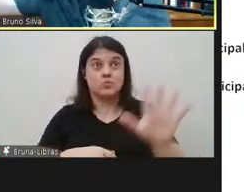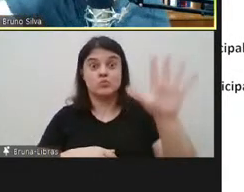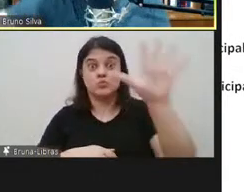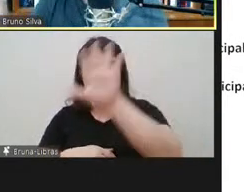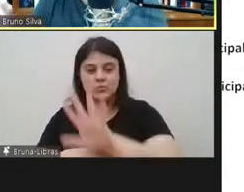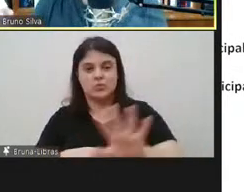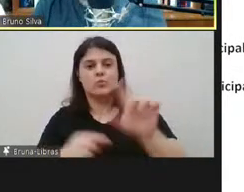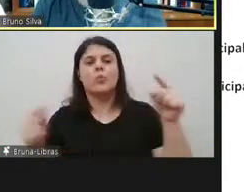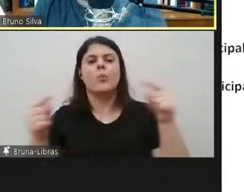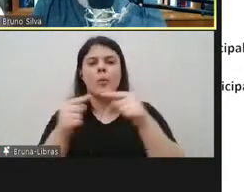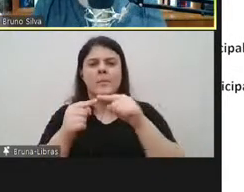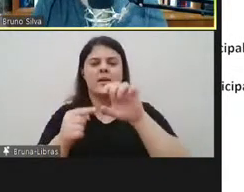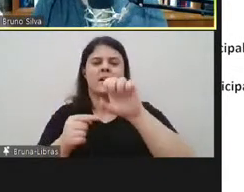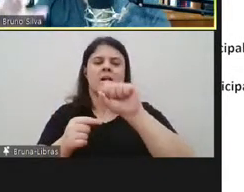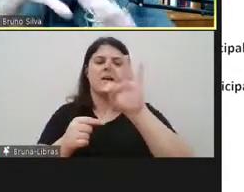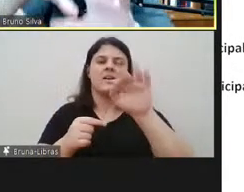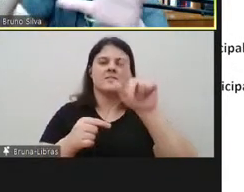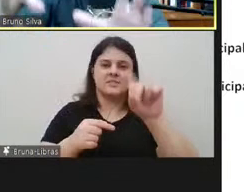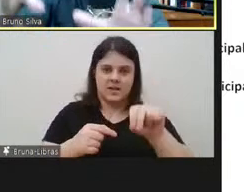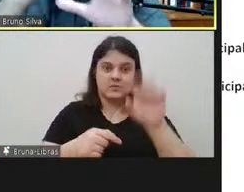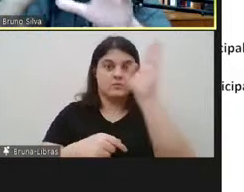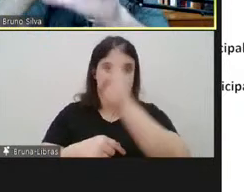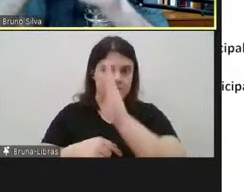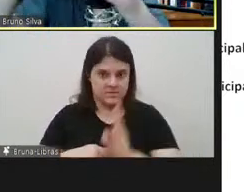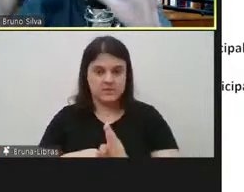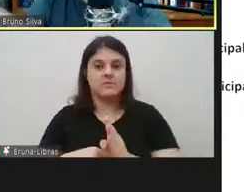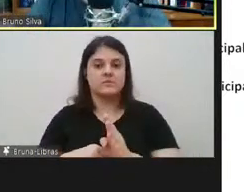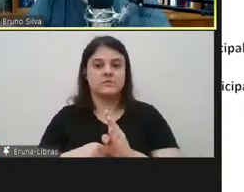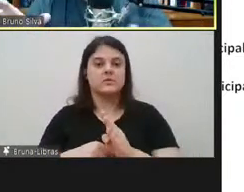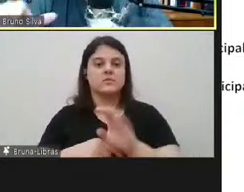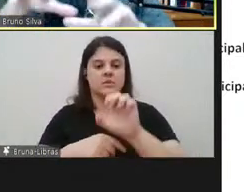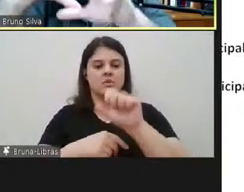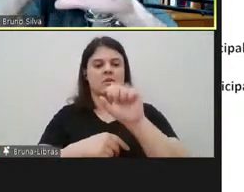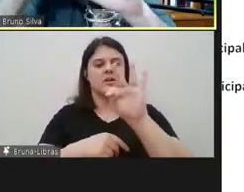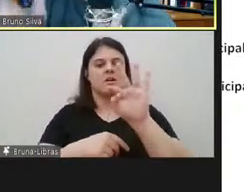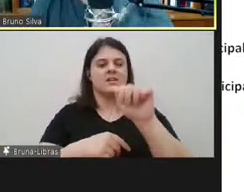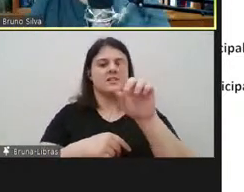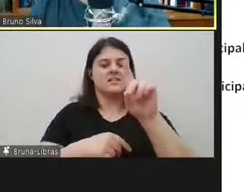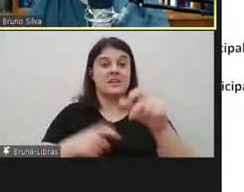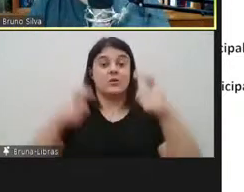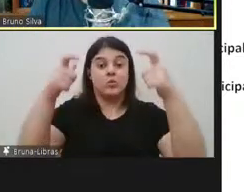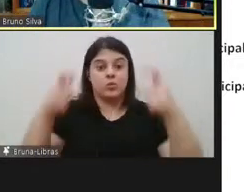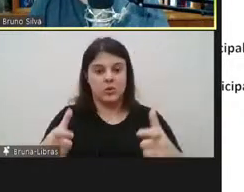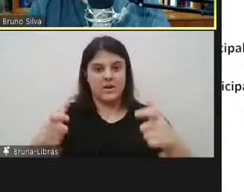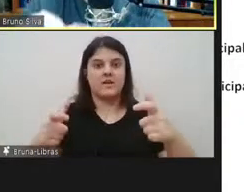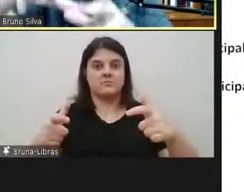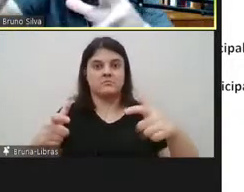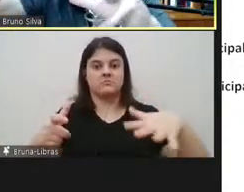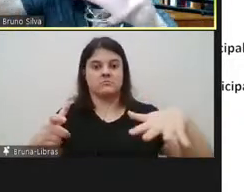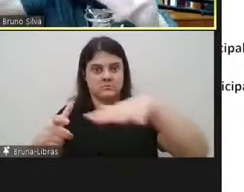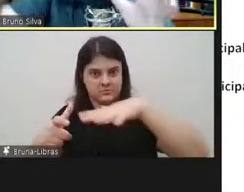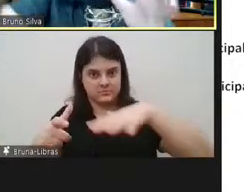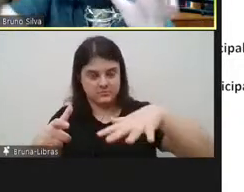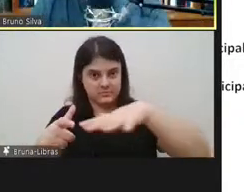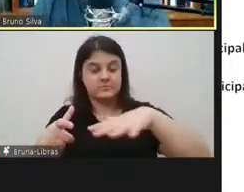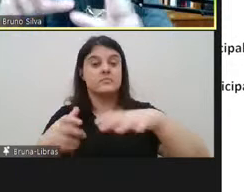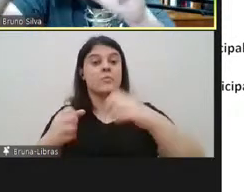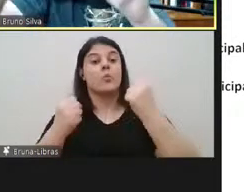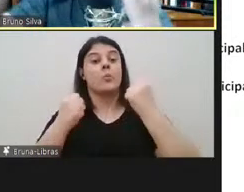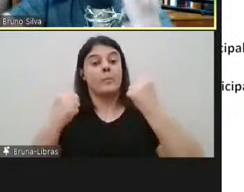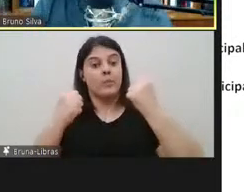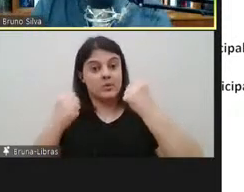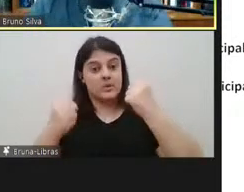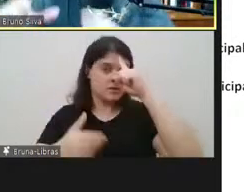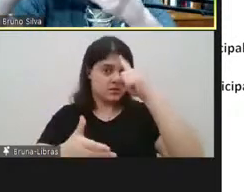estado brasileiro certo então o Estado ele possui uma dimensão né territorial em que sentido no sentido de que o seu